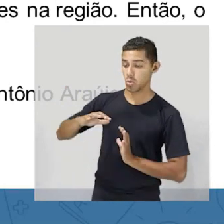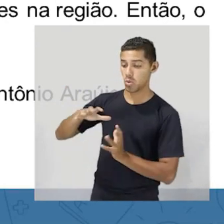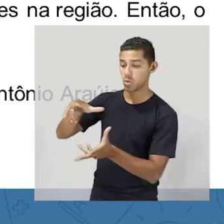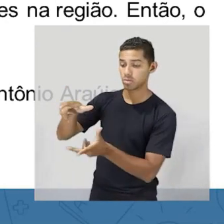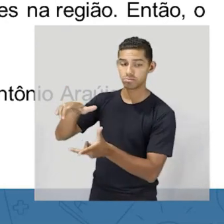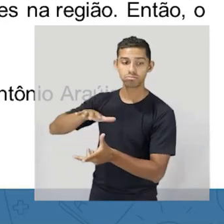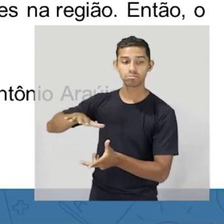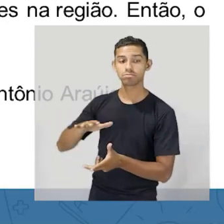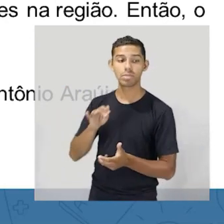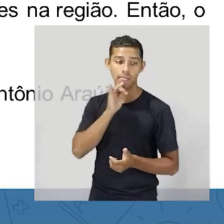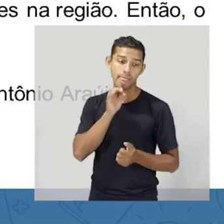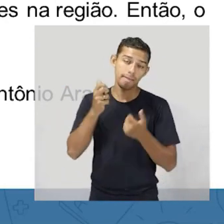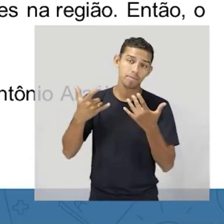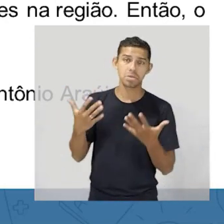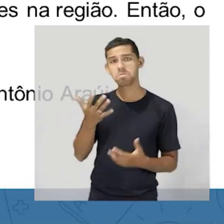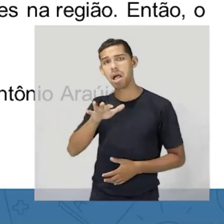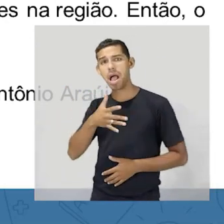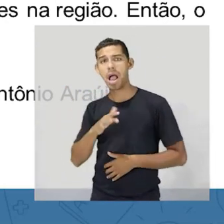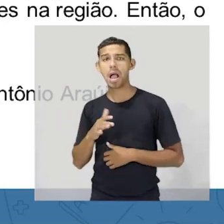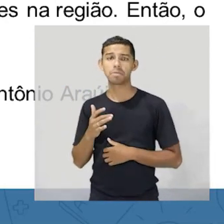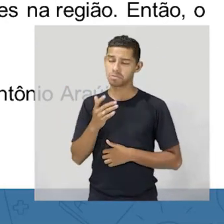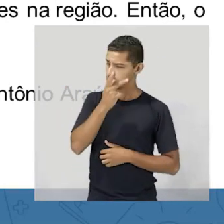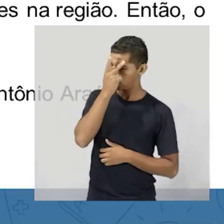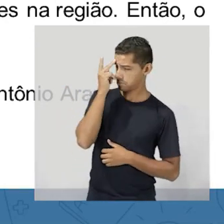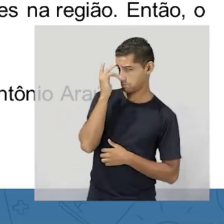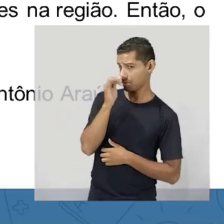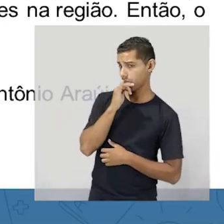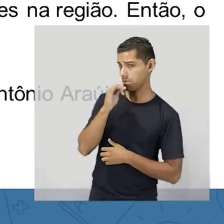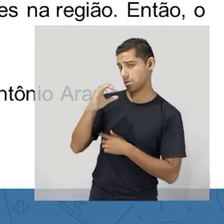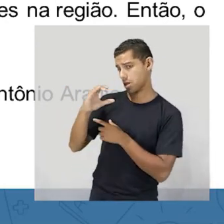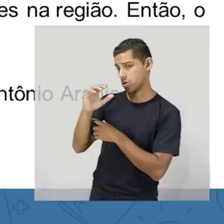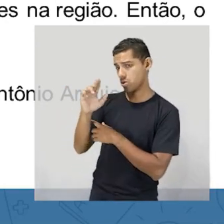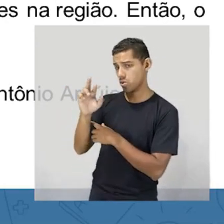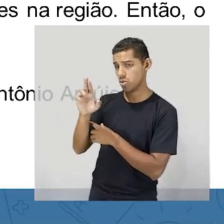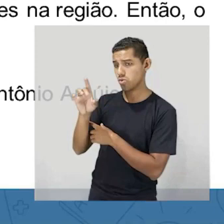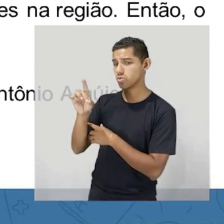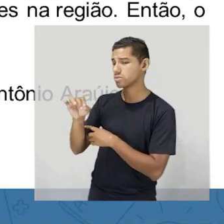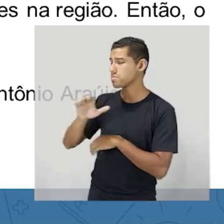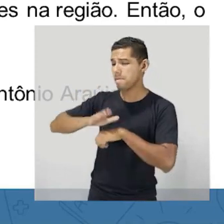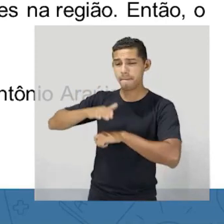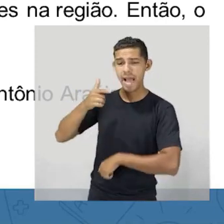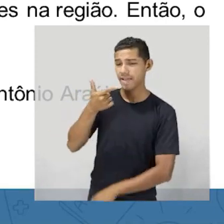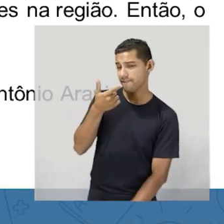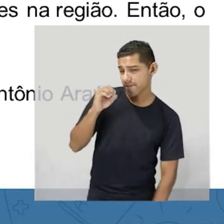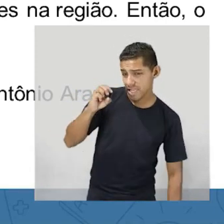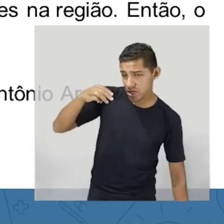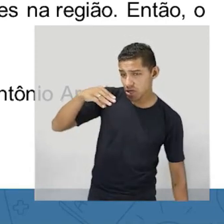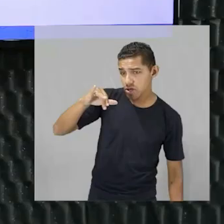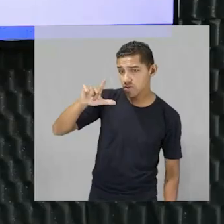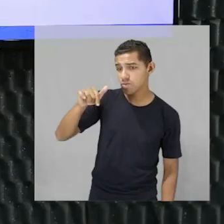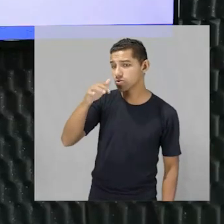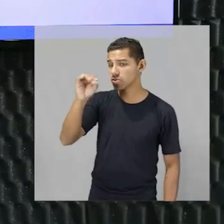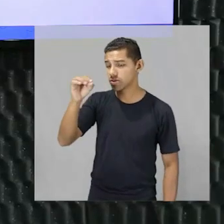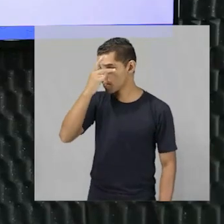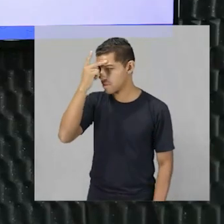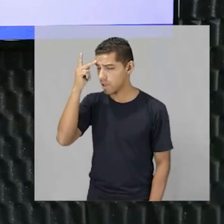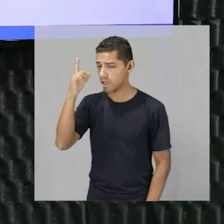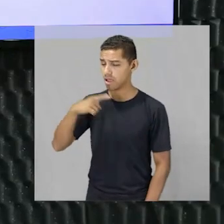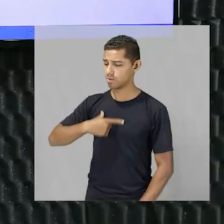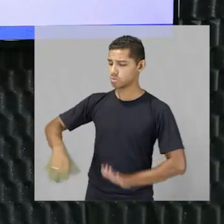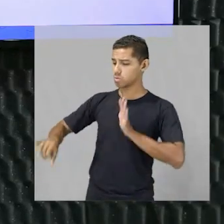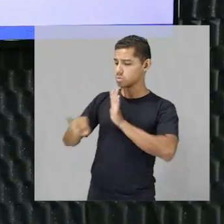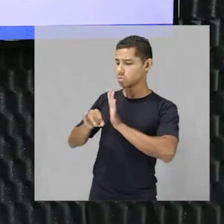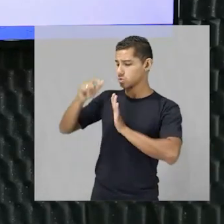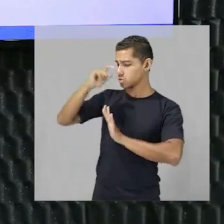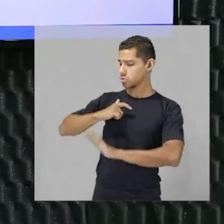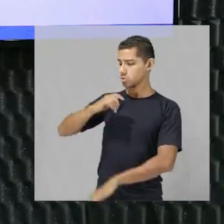tá? Existem aproximadamente, estima-se aí, que mais de 20 milhões de pessoas que se identificam como curdas, tá? Mas